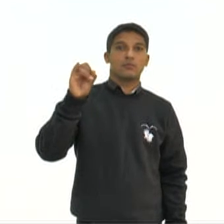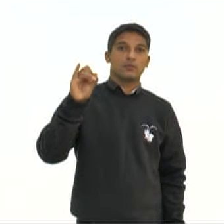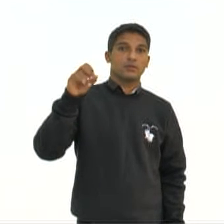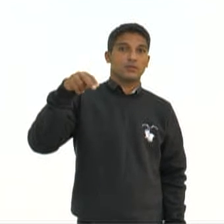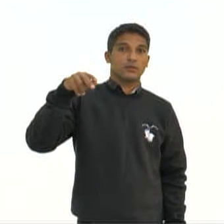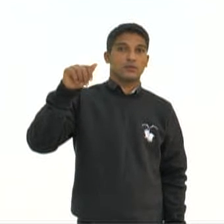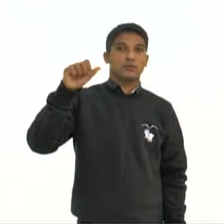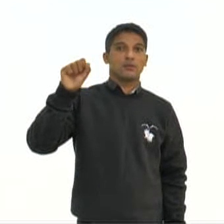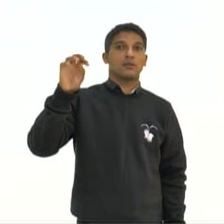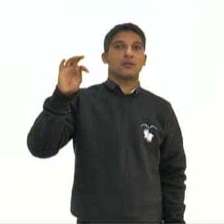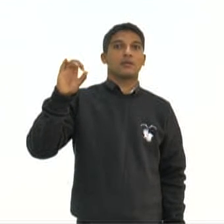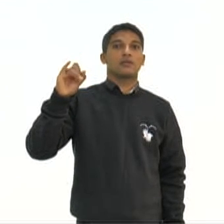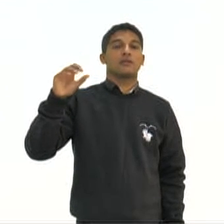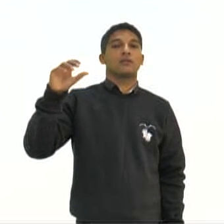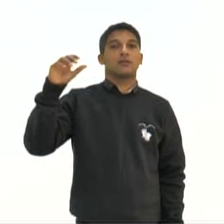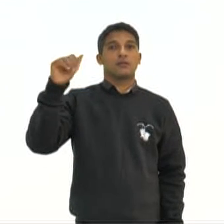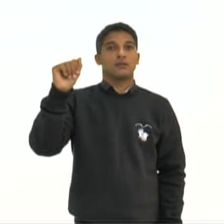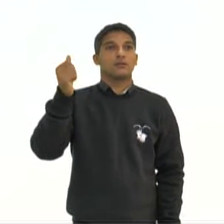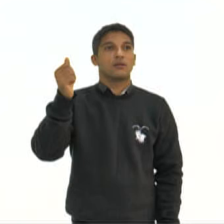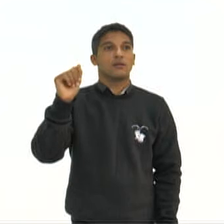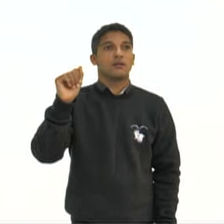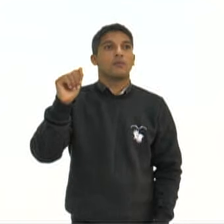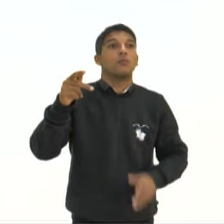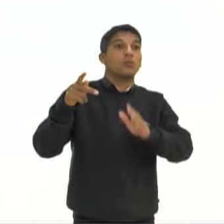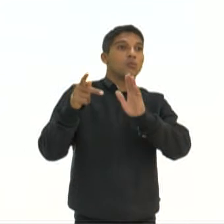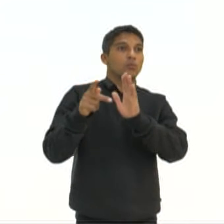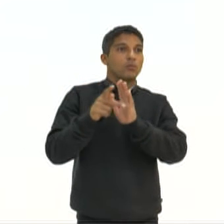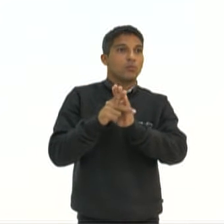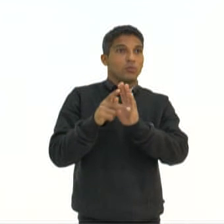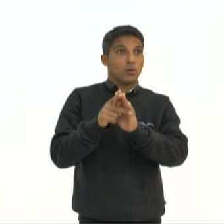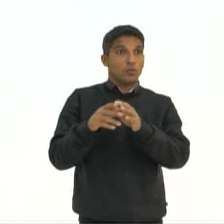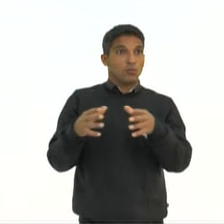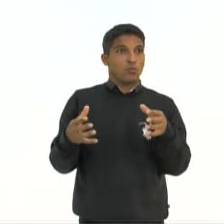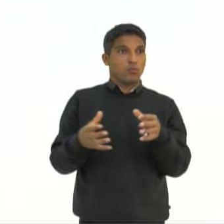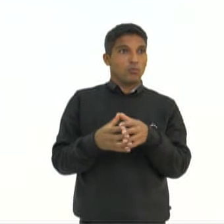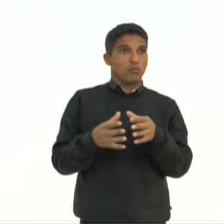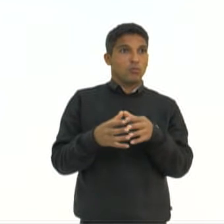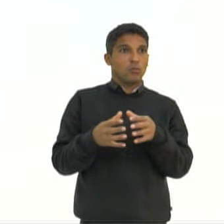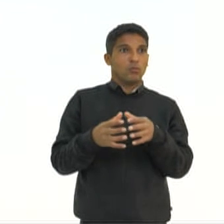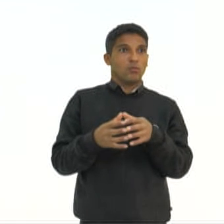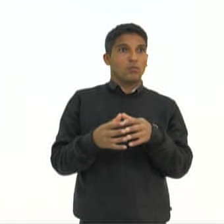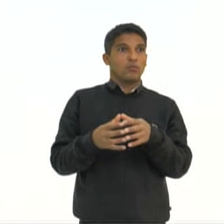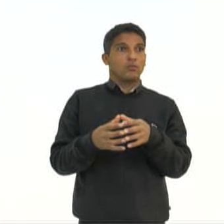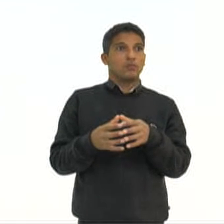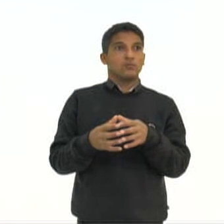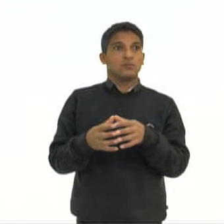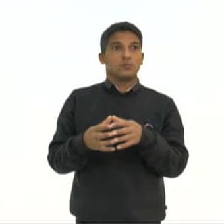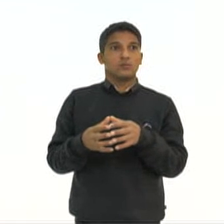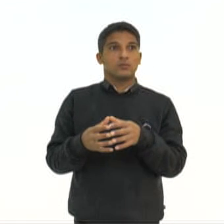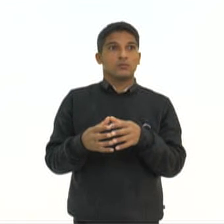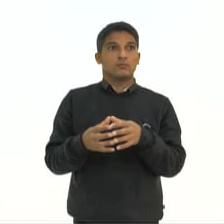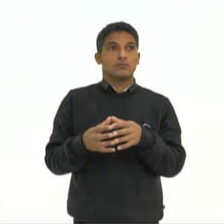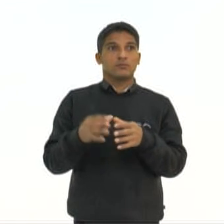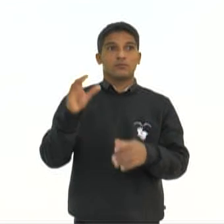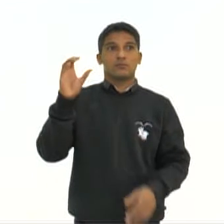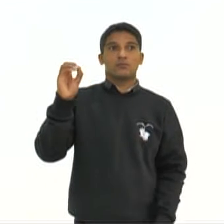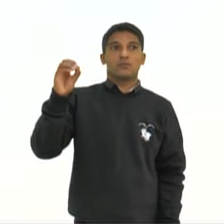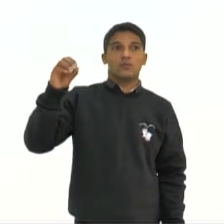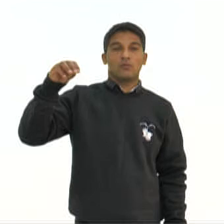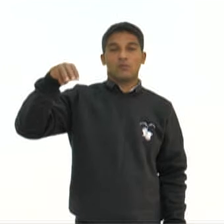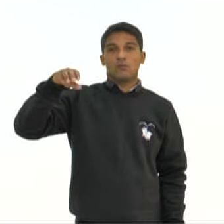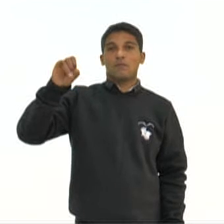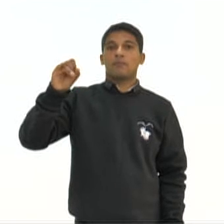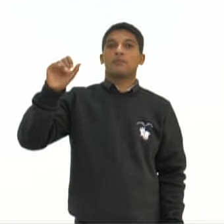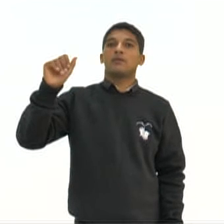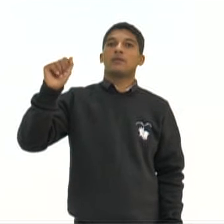Omíadas caracterizou-se por uma monarquia laica. Como funciona um sistema governamental laico?